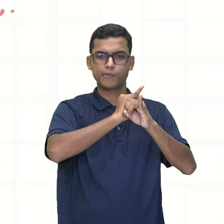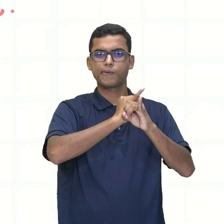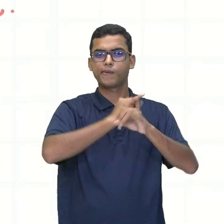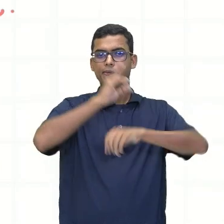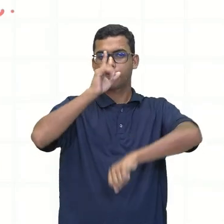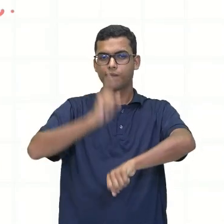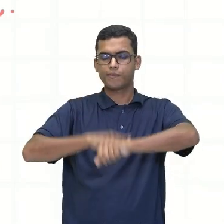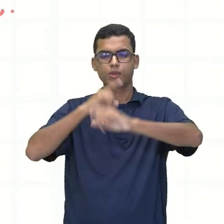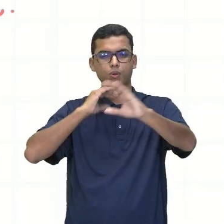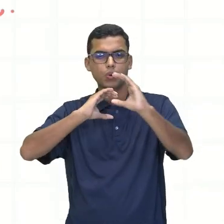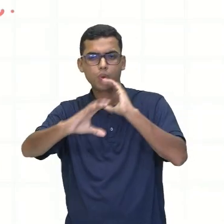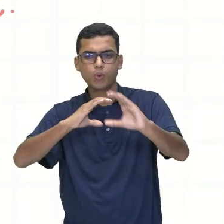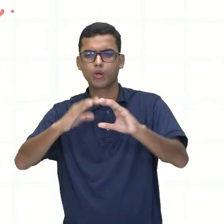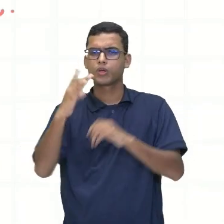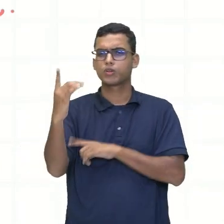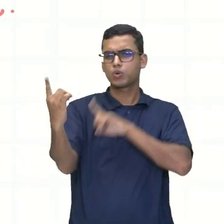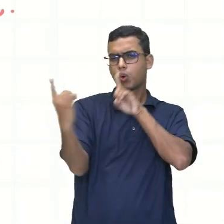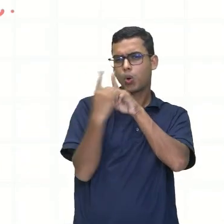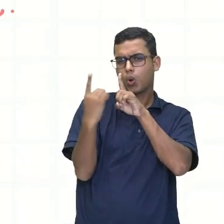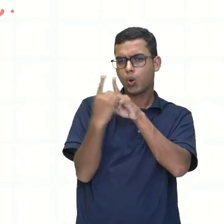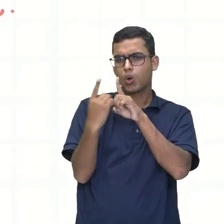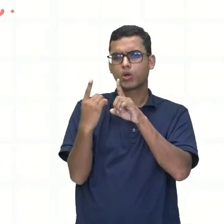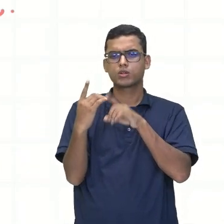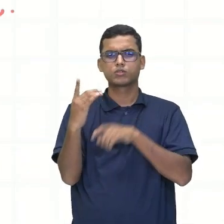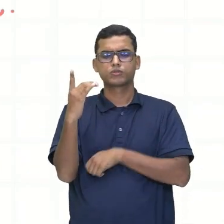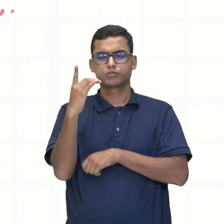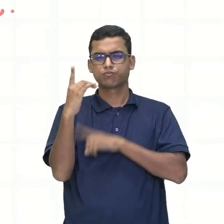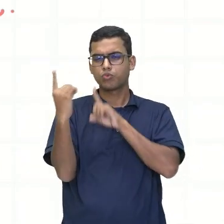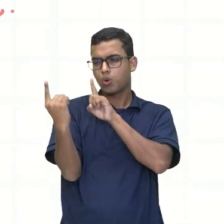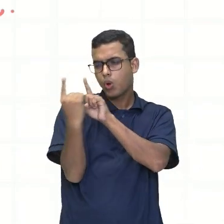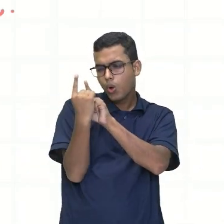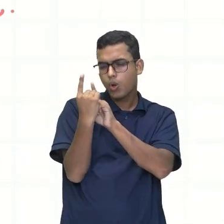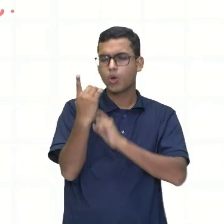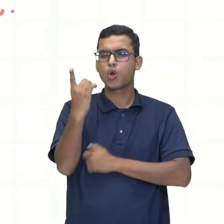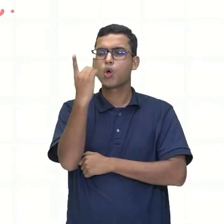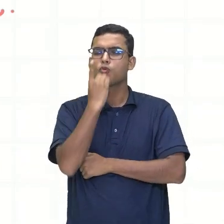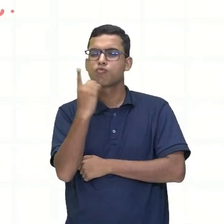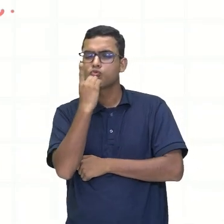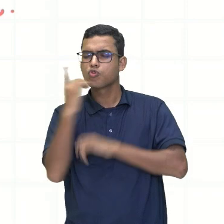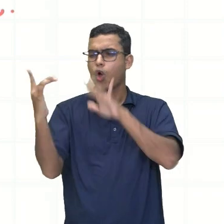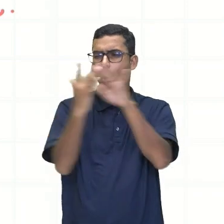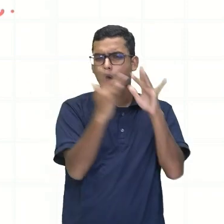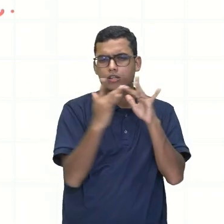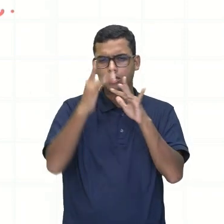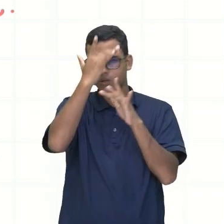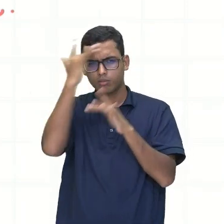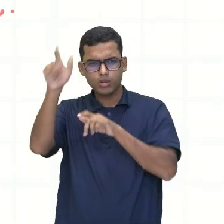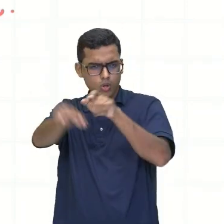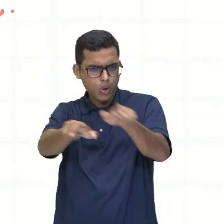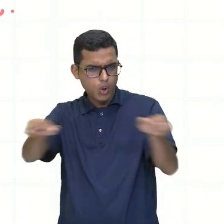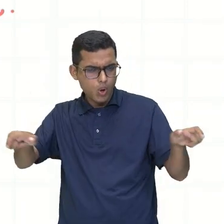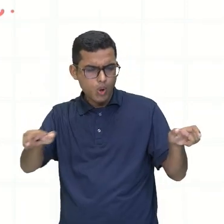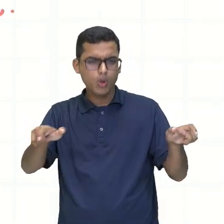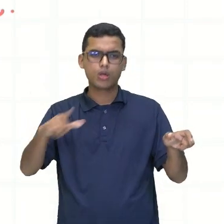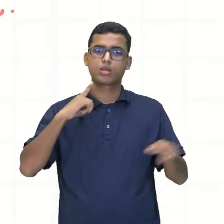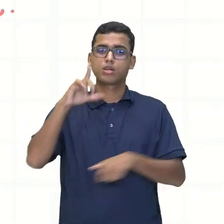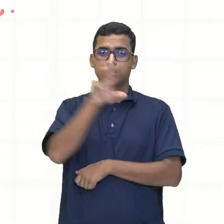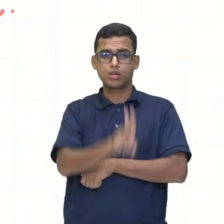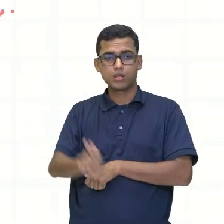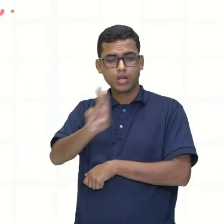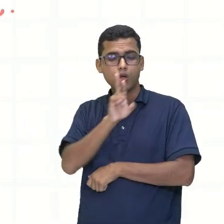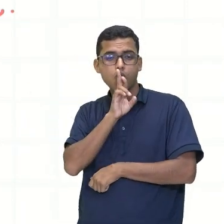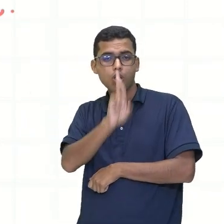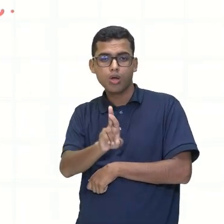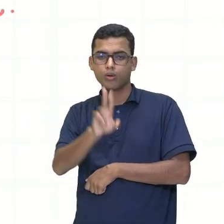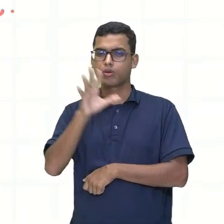no dia a dia, com as pessoas, vocês vão utilizar realmente essas respostas já curtinhas, tá bom? Específicas,